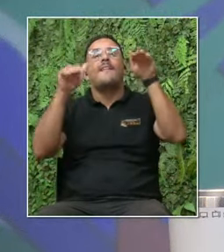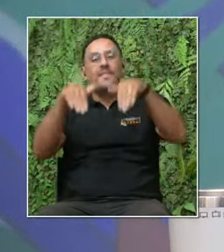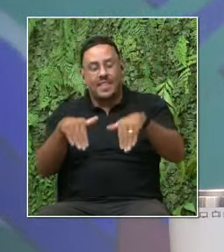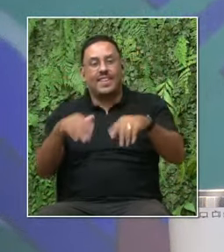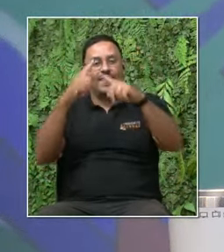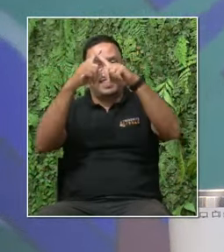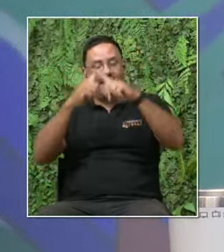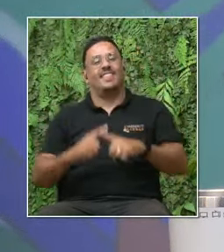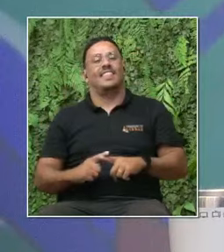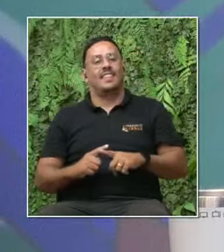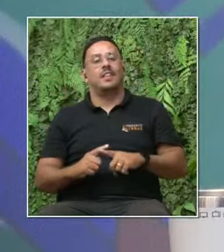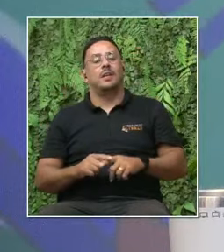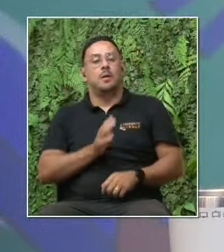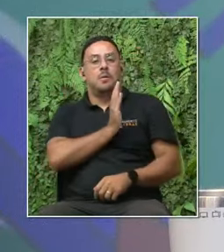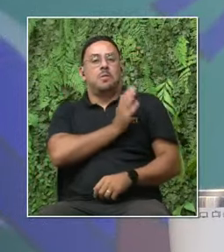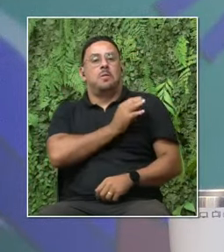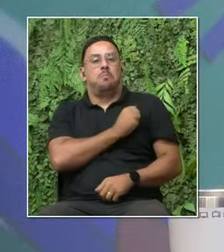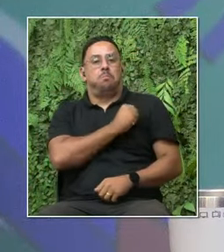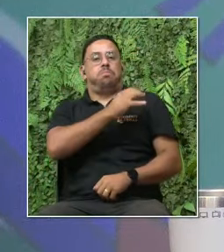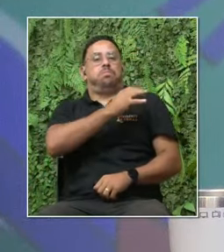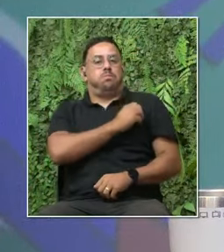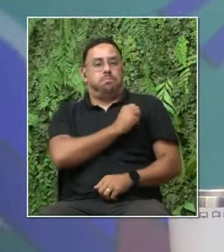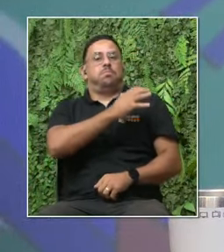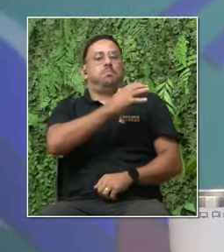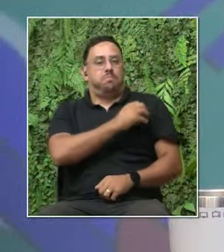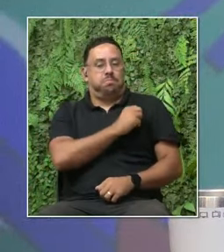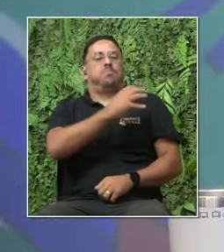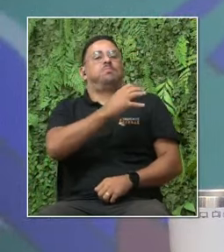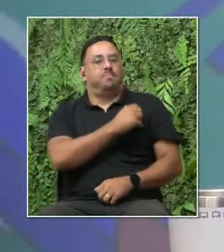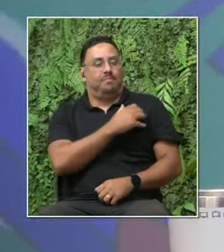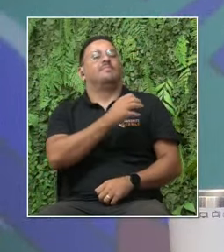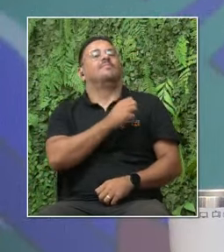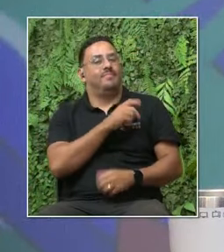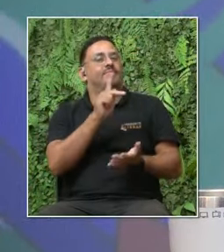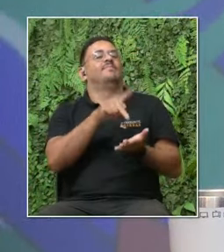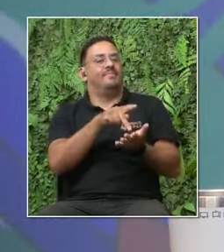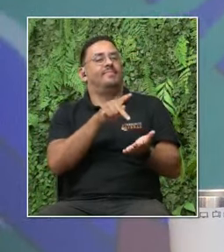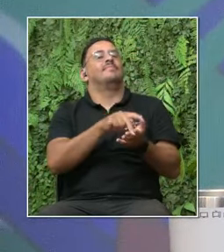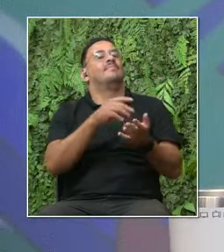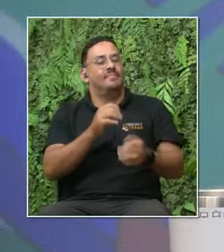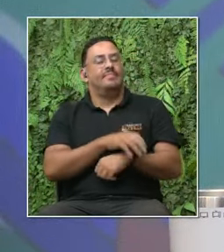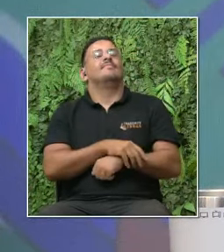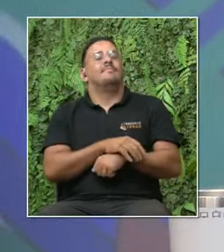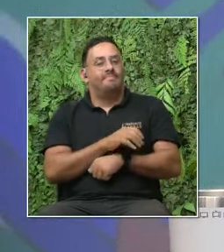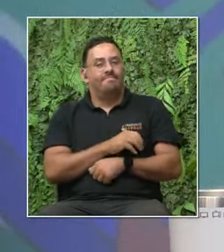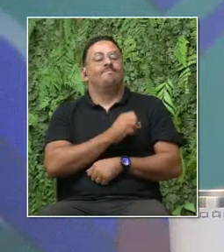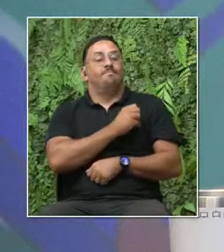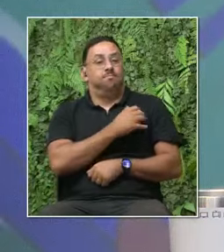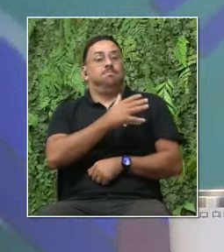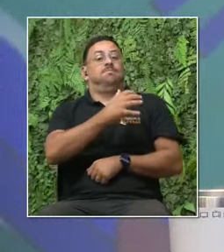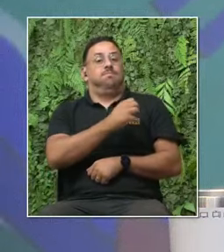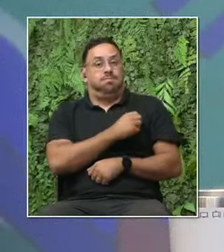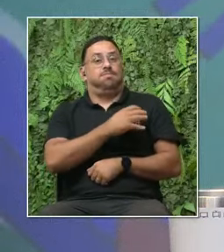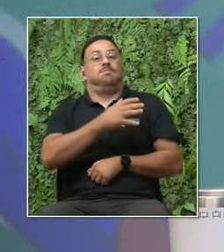Campeonato coração tá batendo muito forte né tá animado